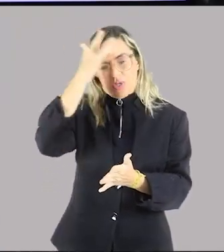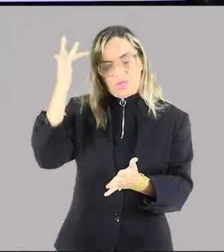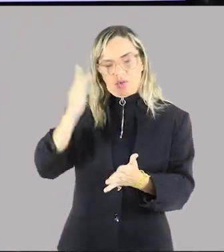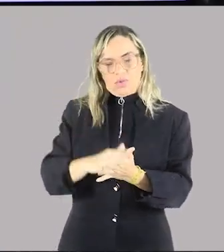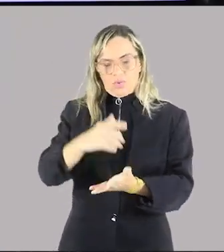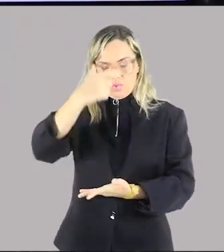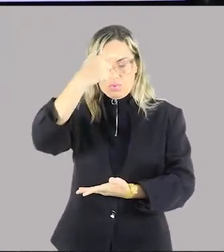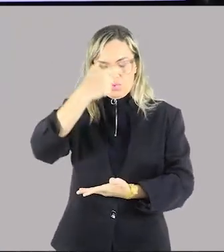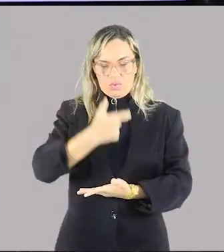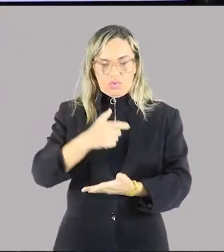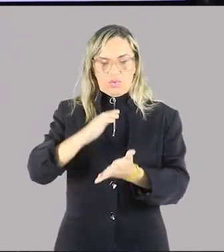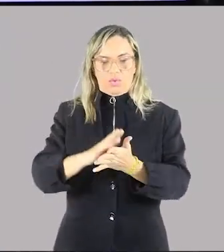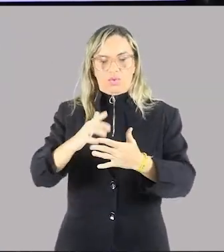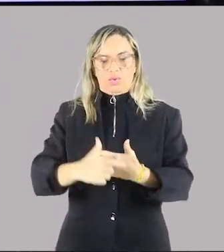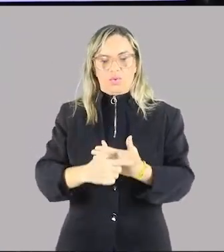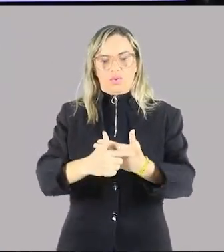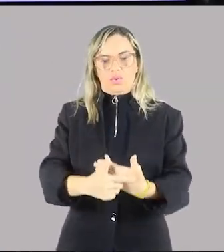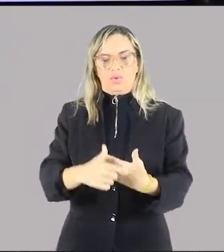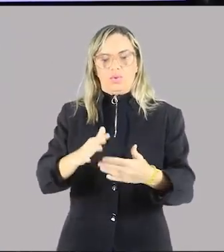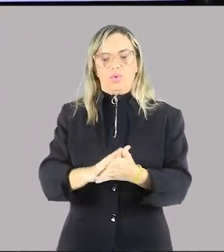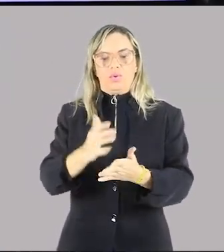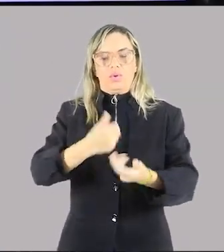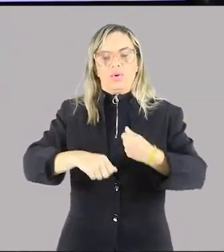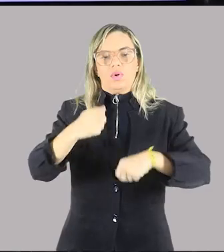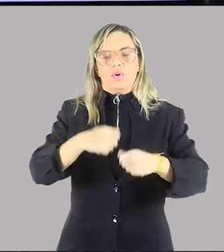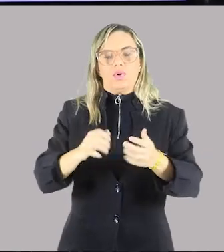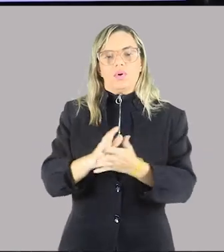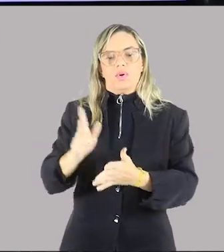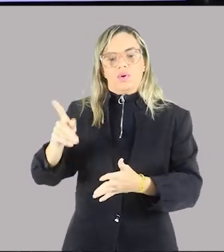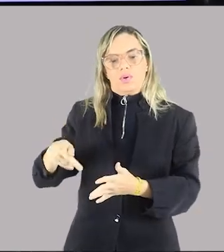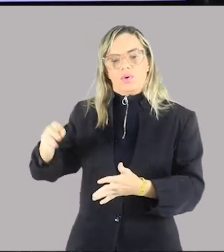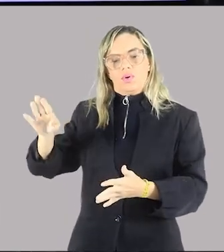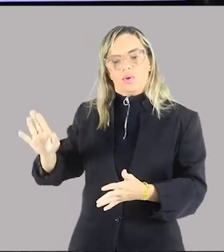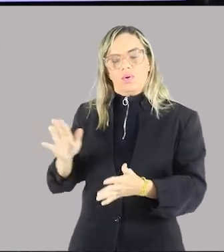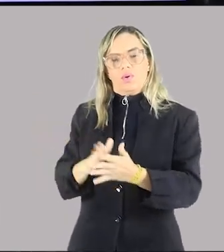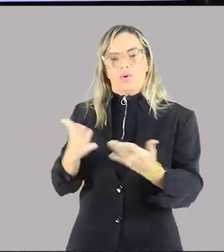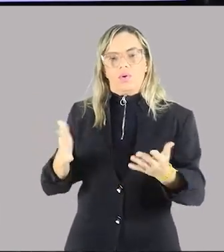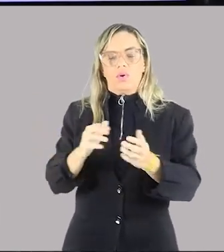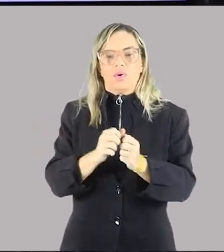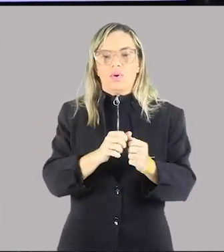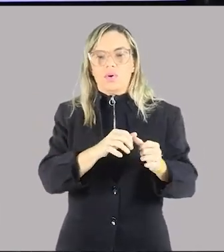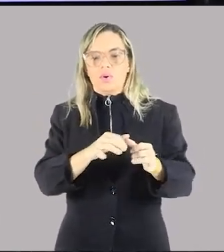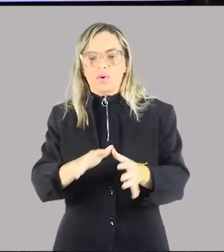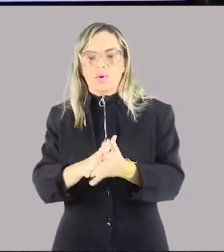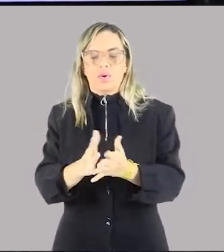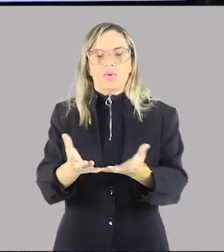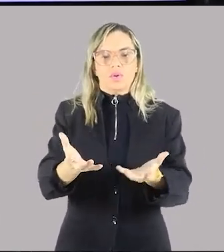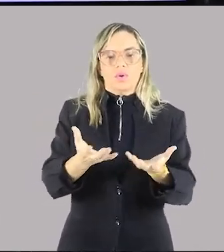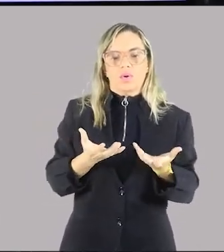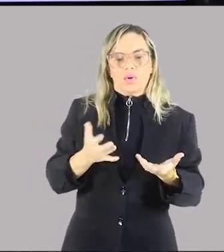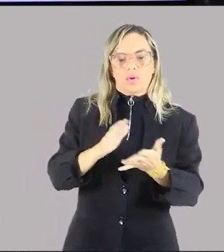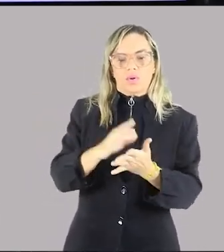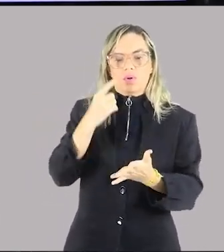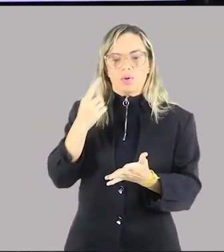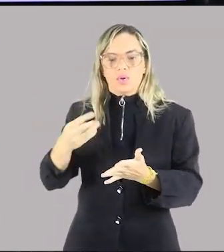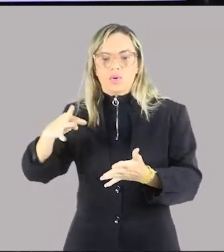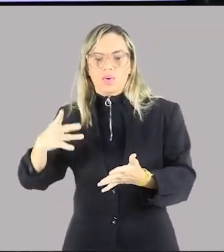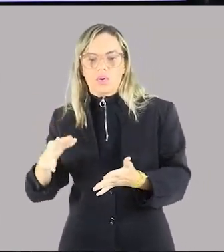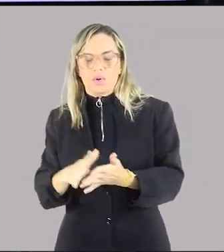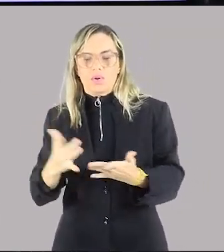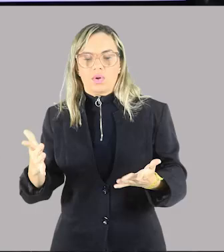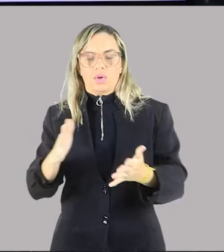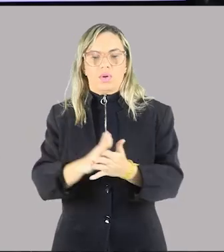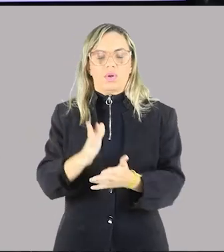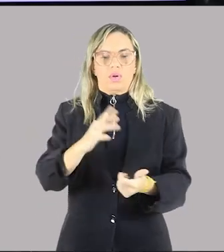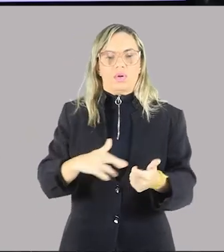pública. Portanto, a administração pública manifesta sua vontade por meio de seus órgãos, de suas entidades, de suas pessoas